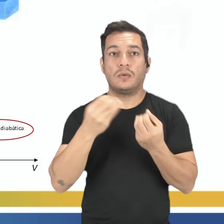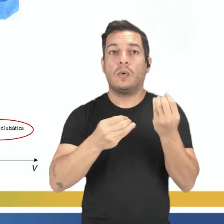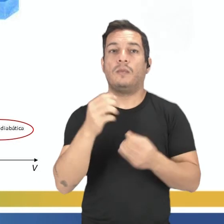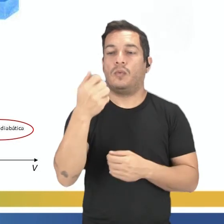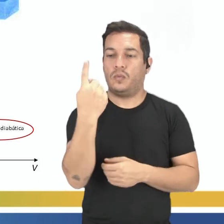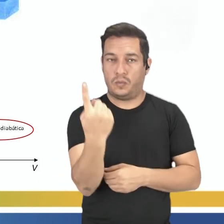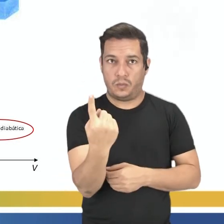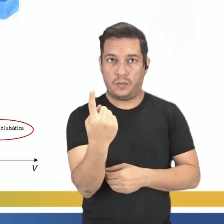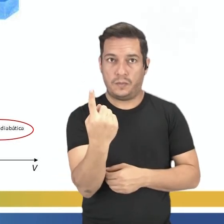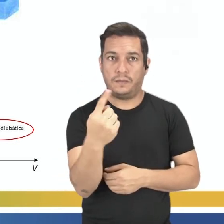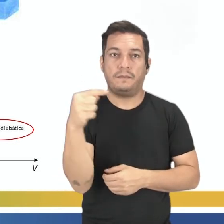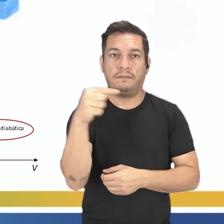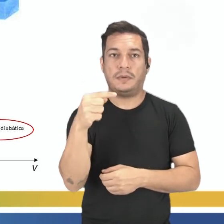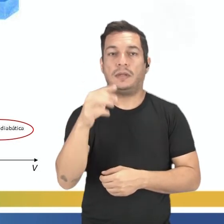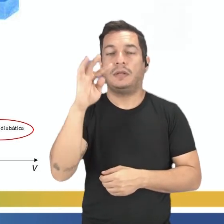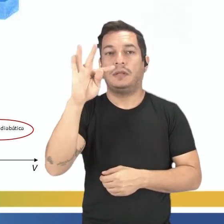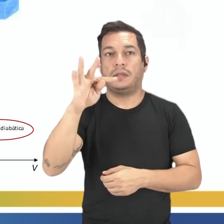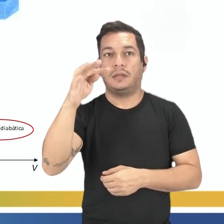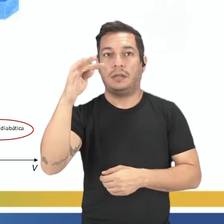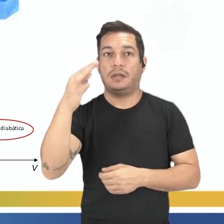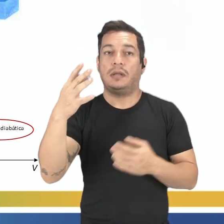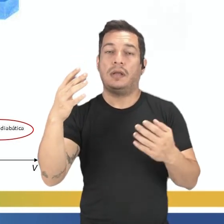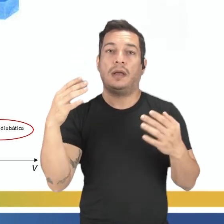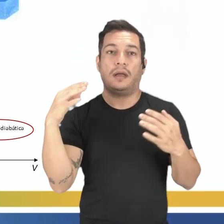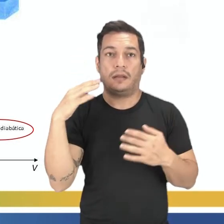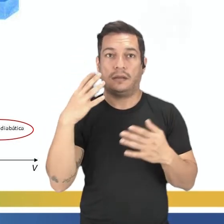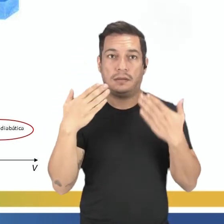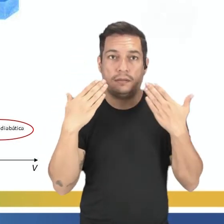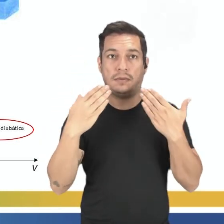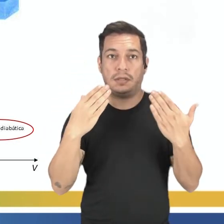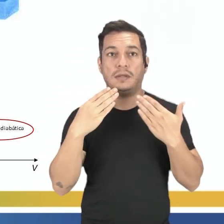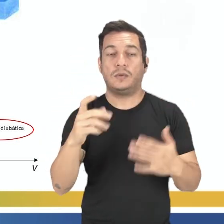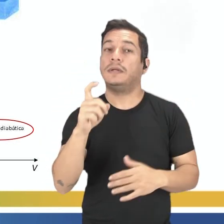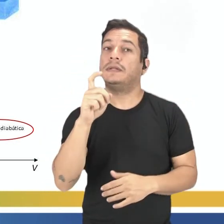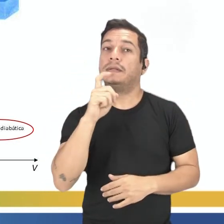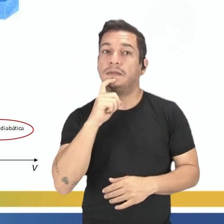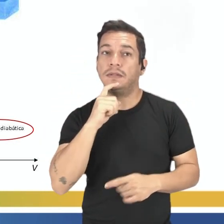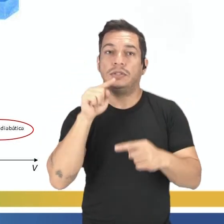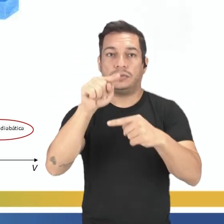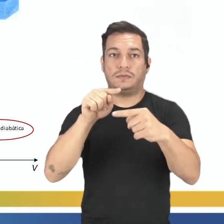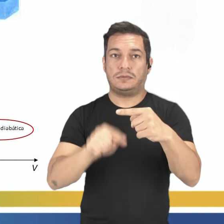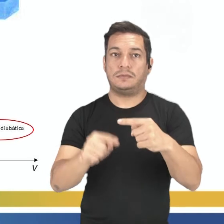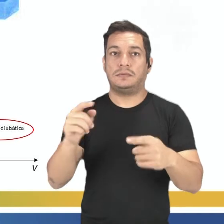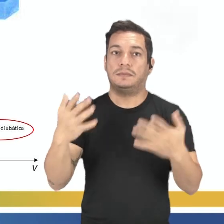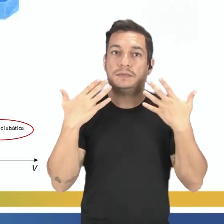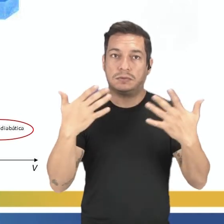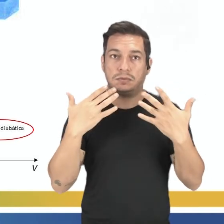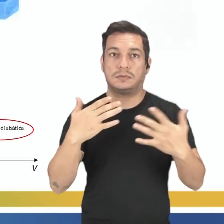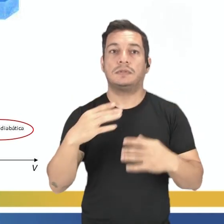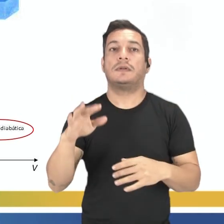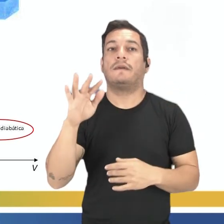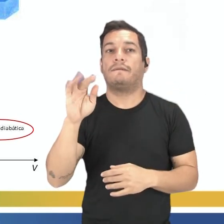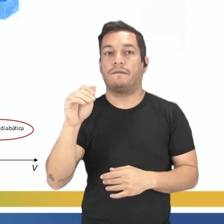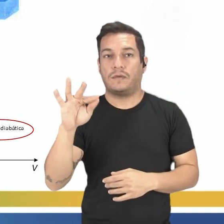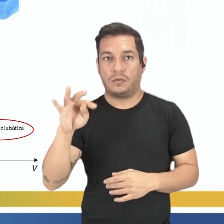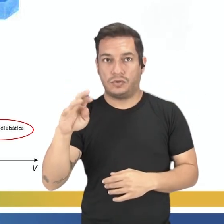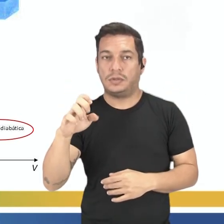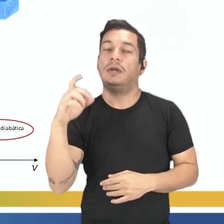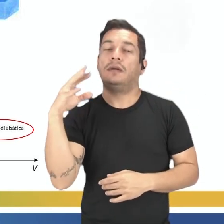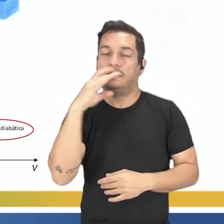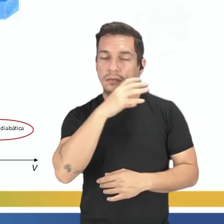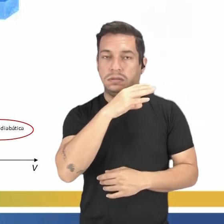1 menos a temperatura da fonte fria dividido pela temperatura da fonte